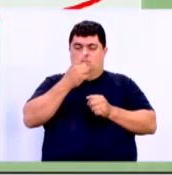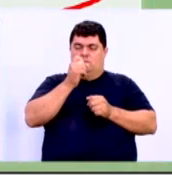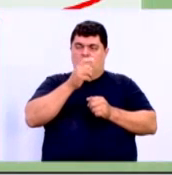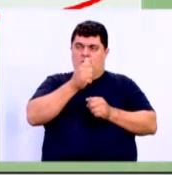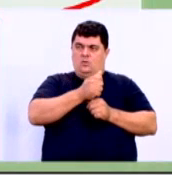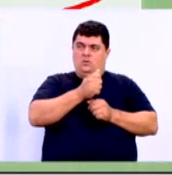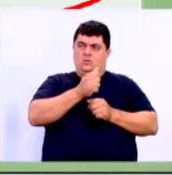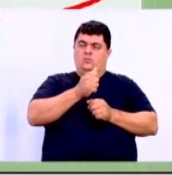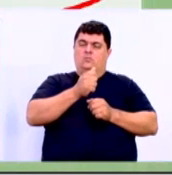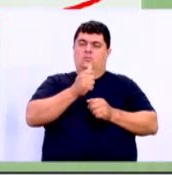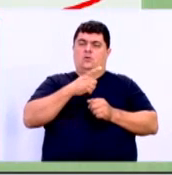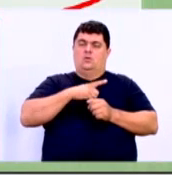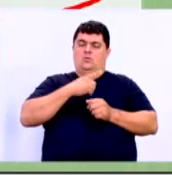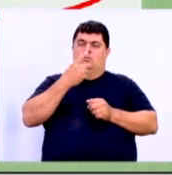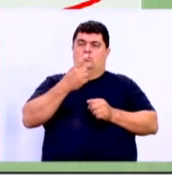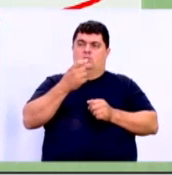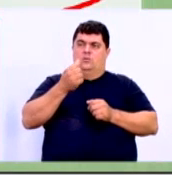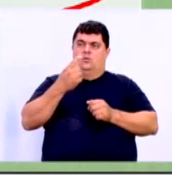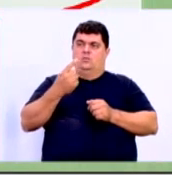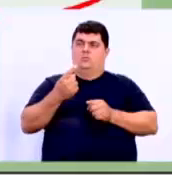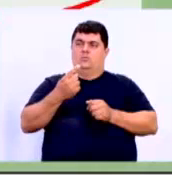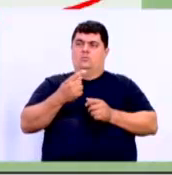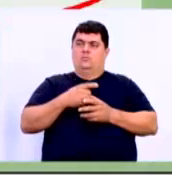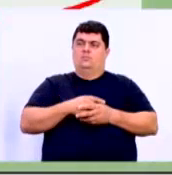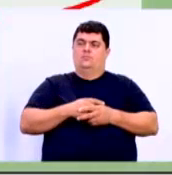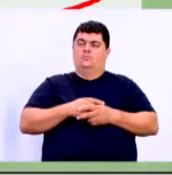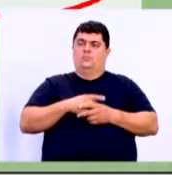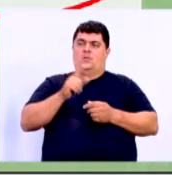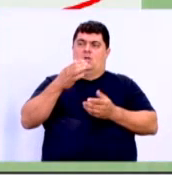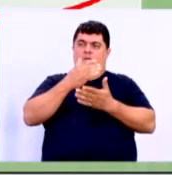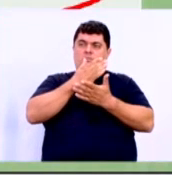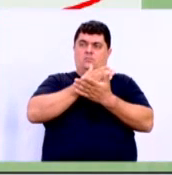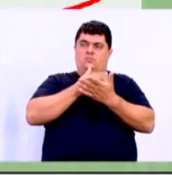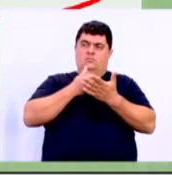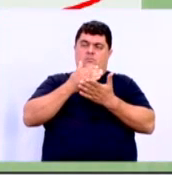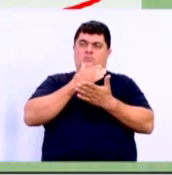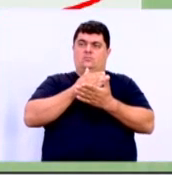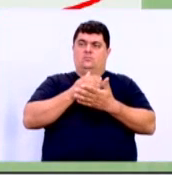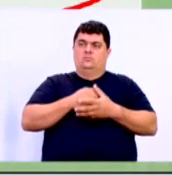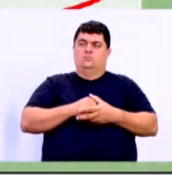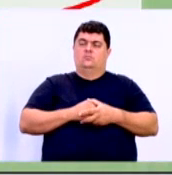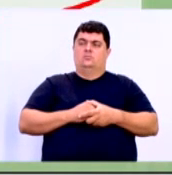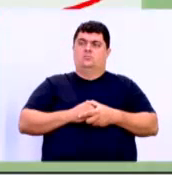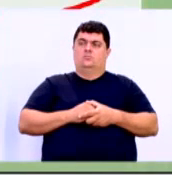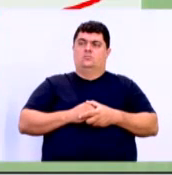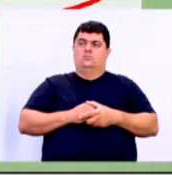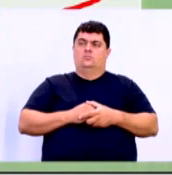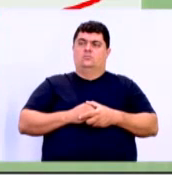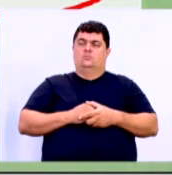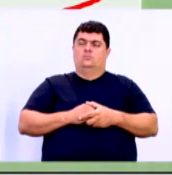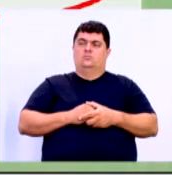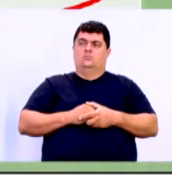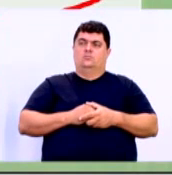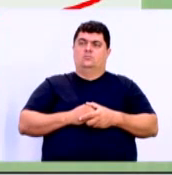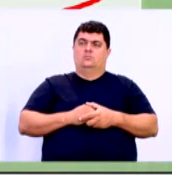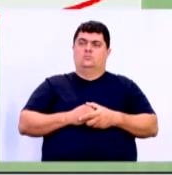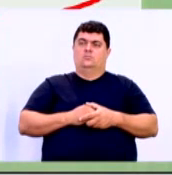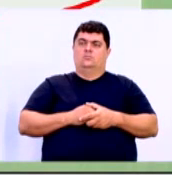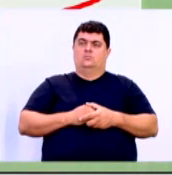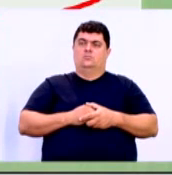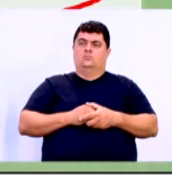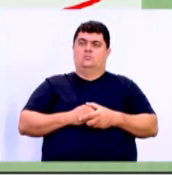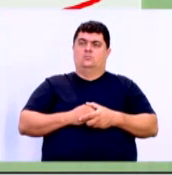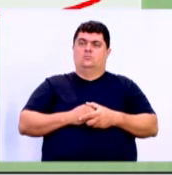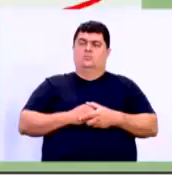A me dá 161 de custo. Isso é o rateio, certo? Esse é o rateio, aluno.